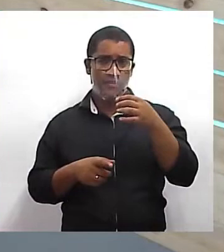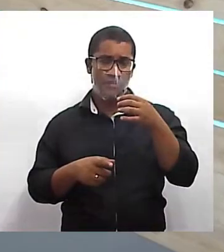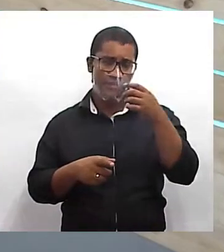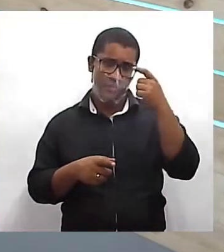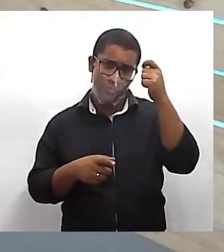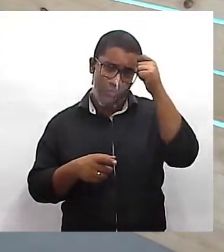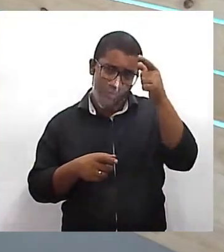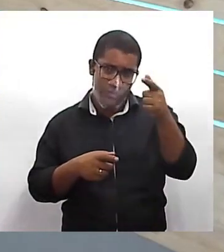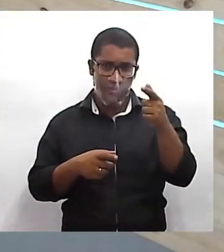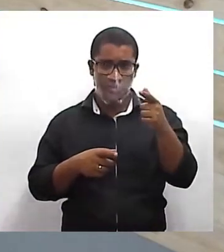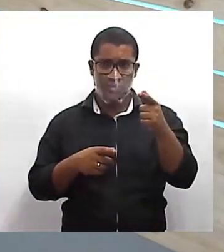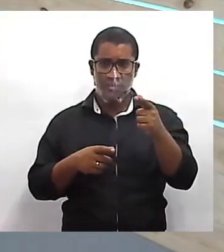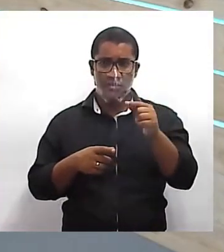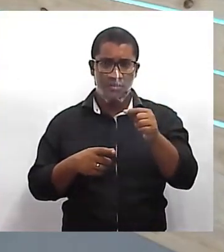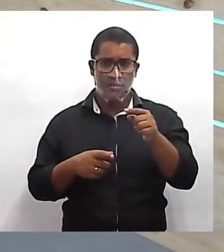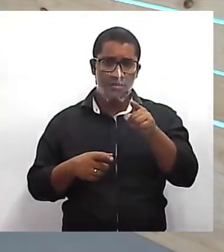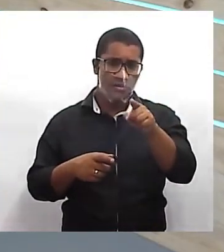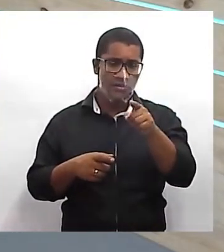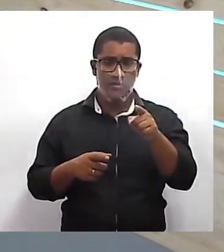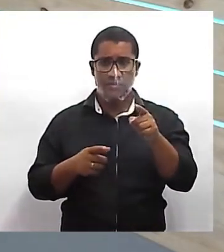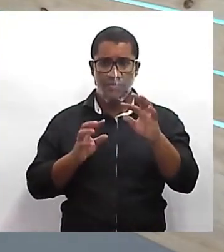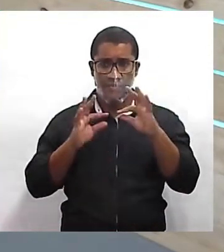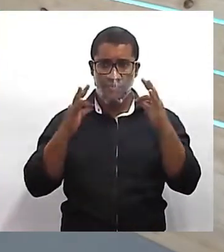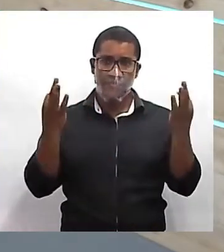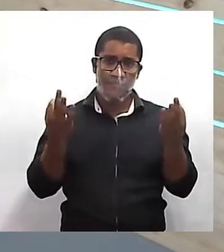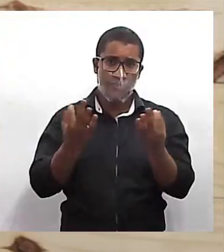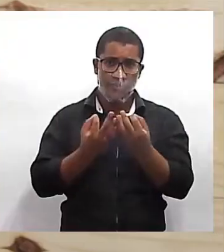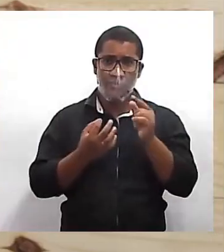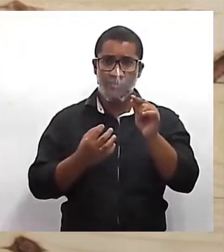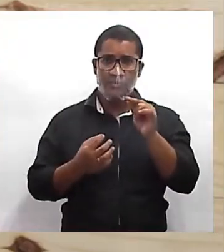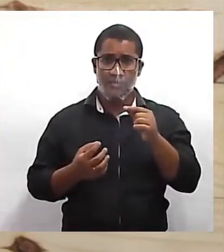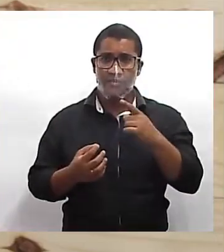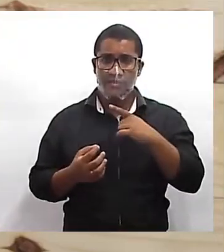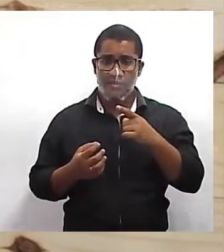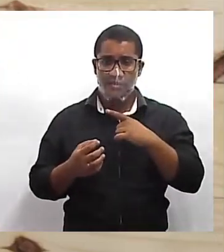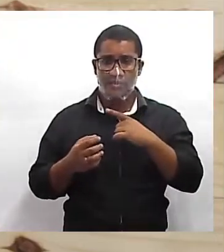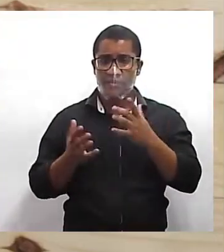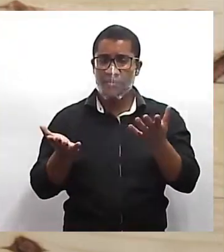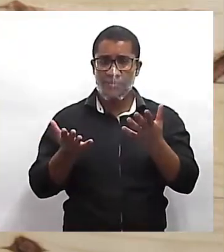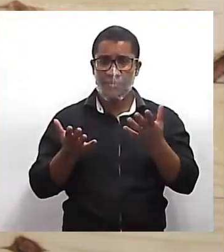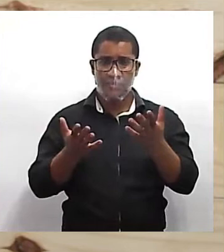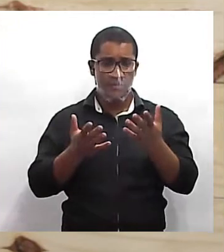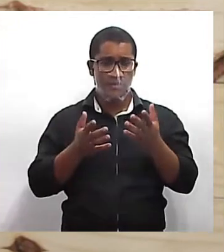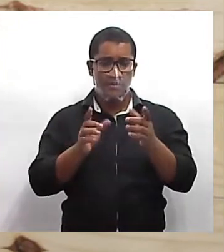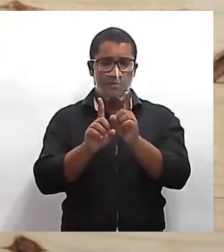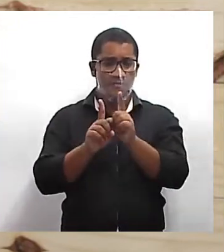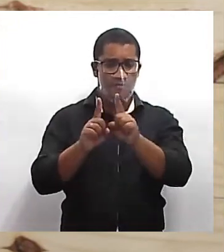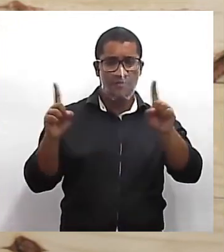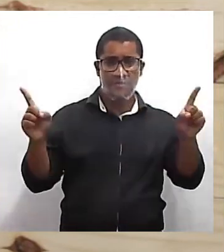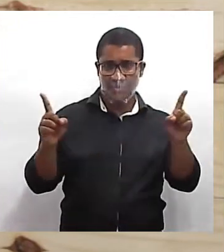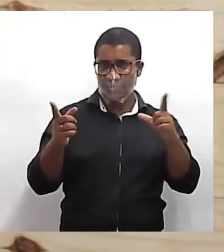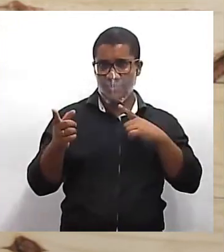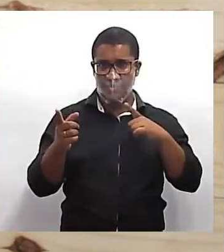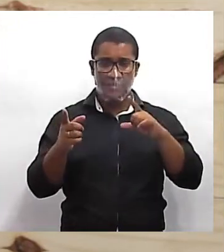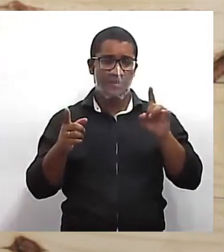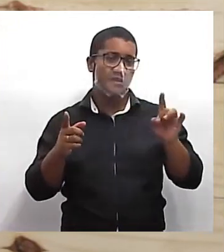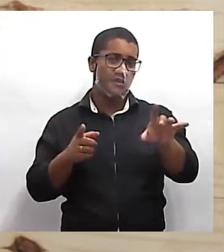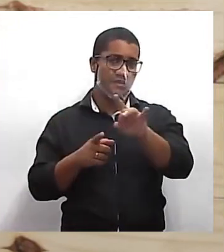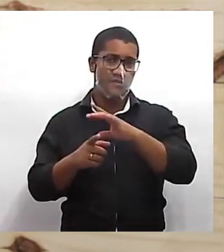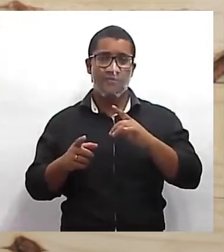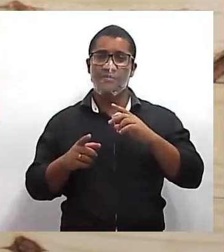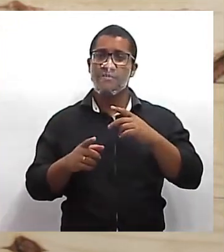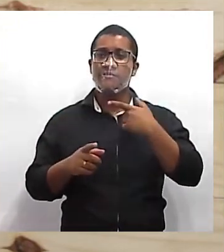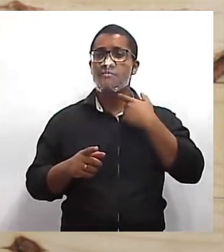serem tratadas com claro acento religioso e divorciadas das mudanças sociais e sexuais de nossa